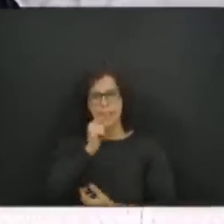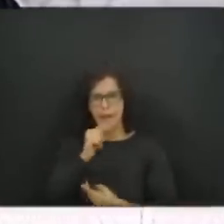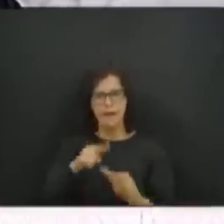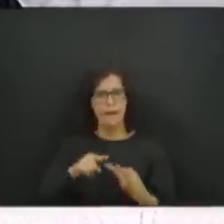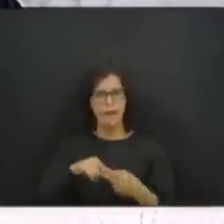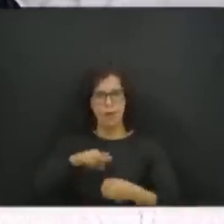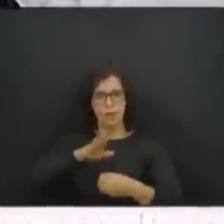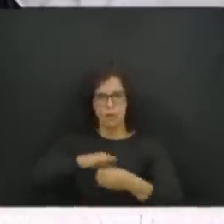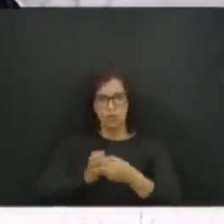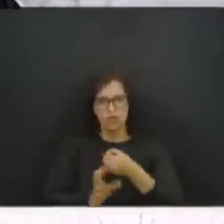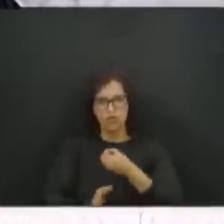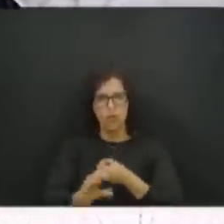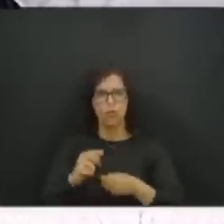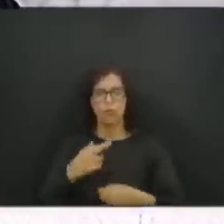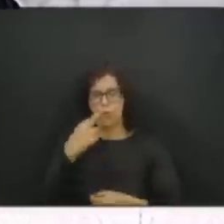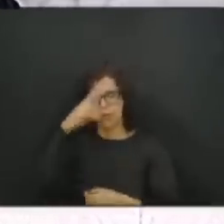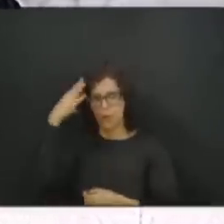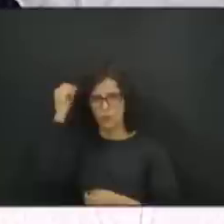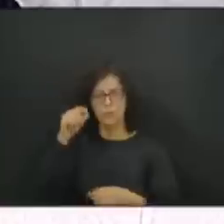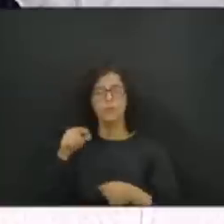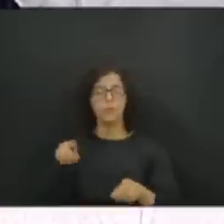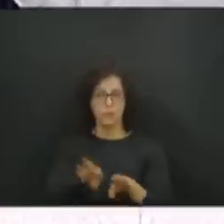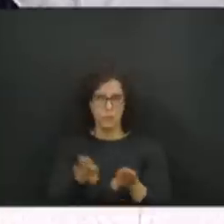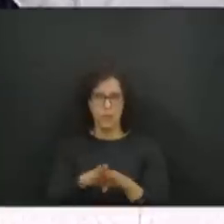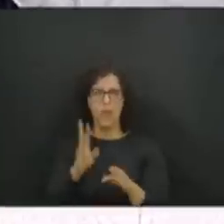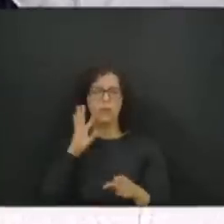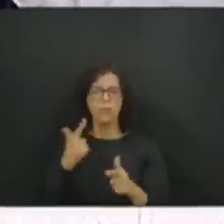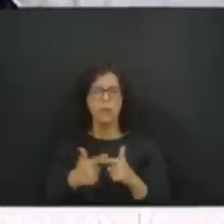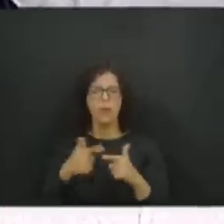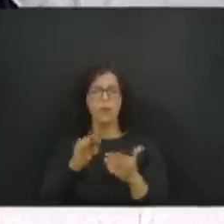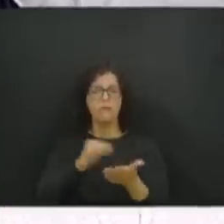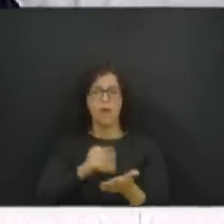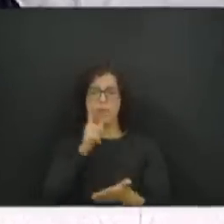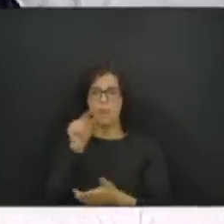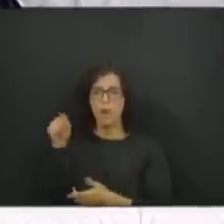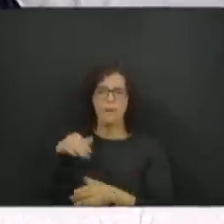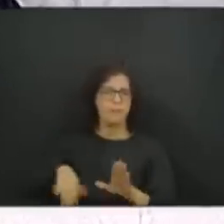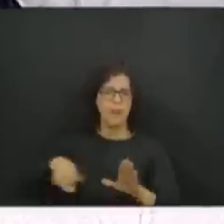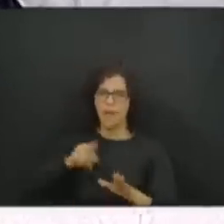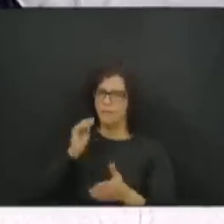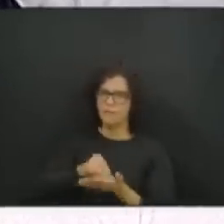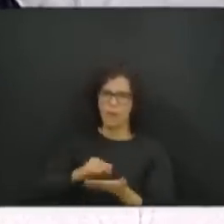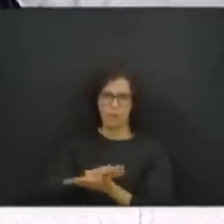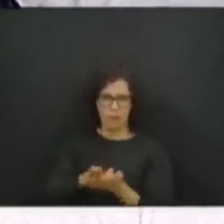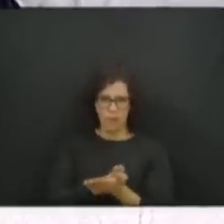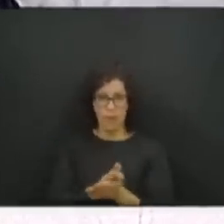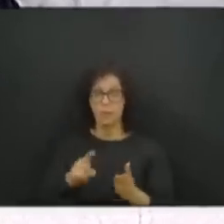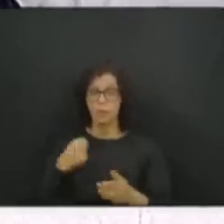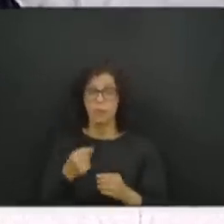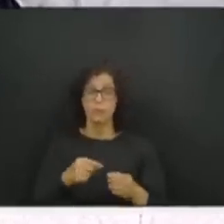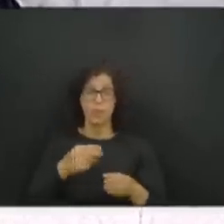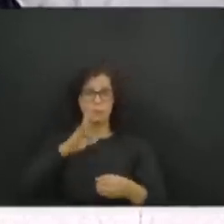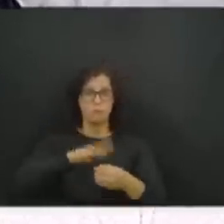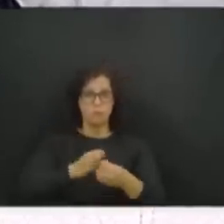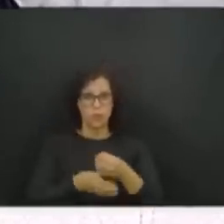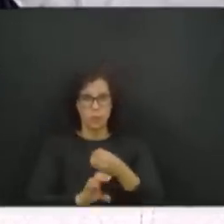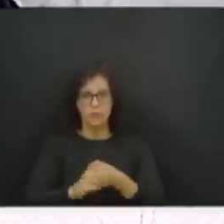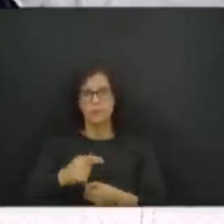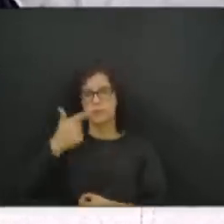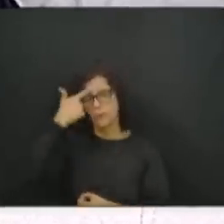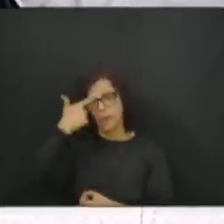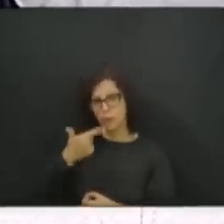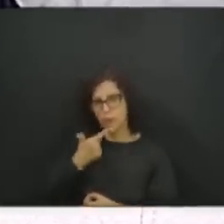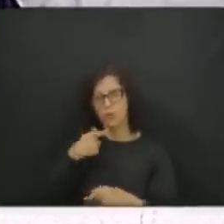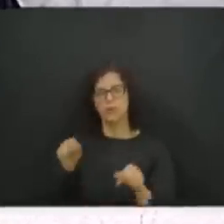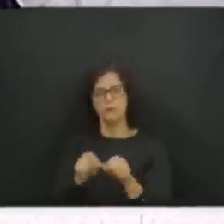Água investido em saneamento governo Requião especialmente res além da falta de água no litoral e depois começou a se elemento governo Richa